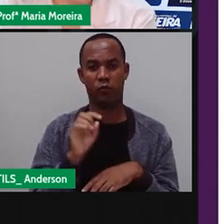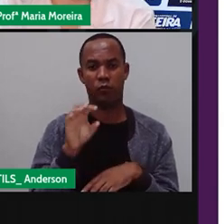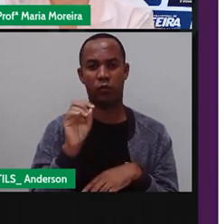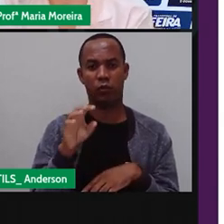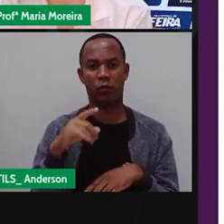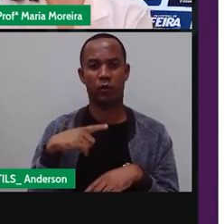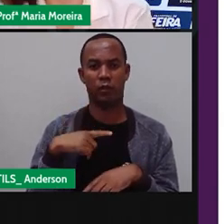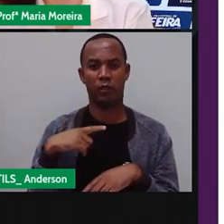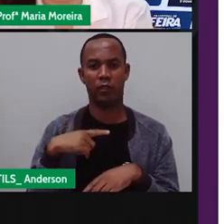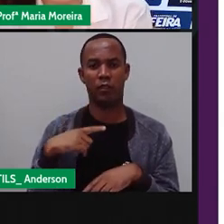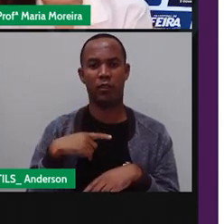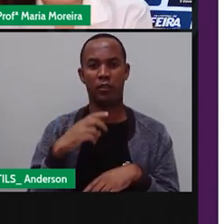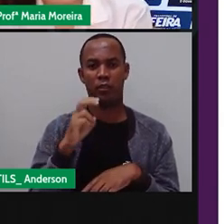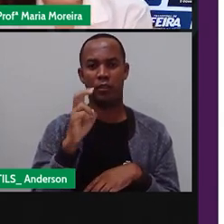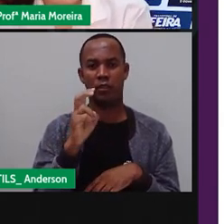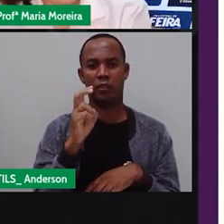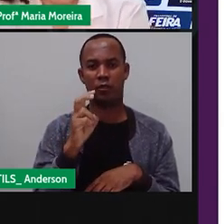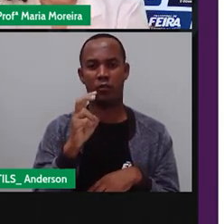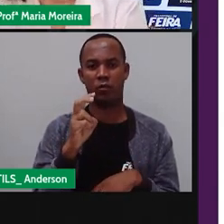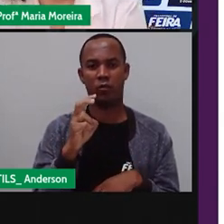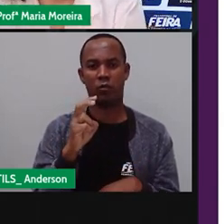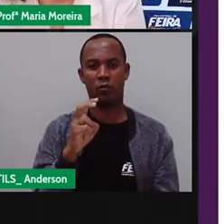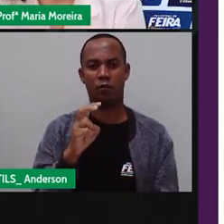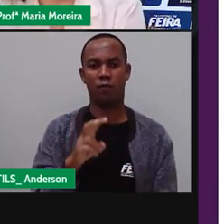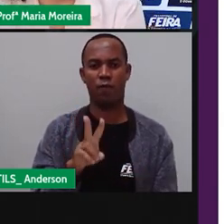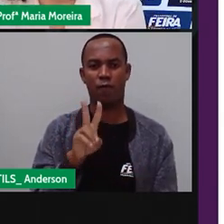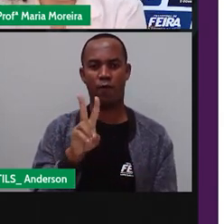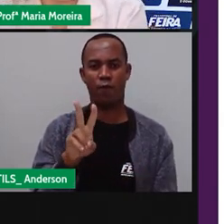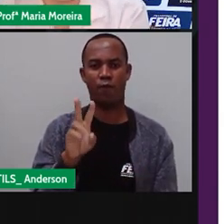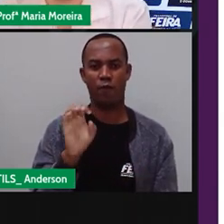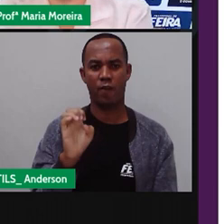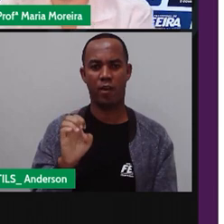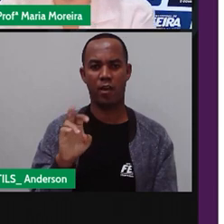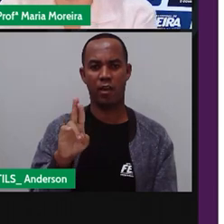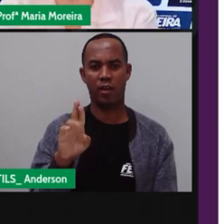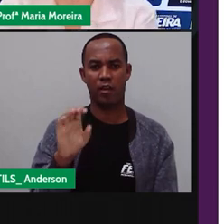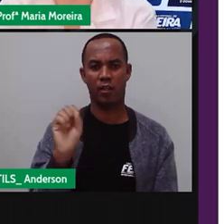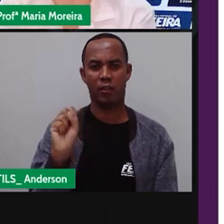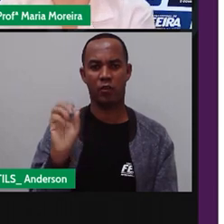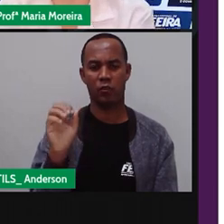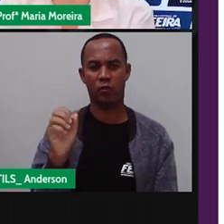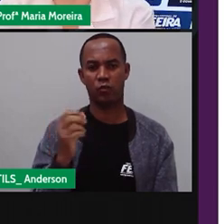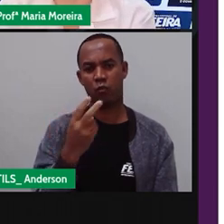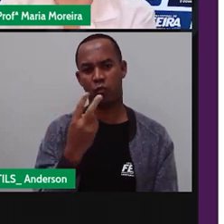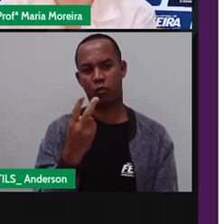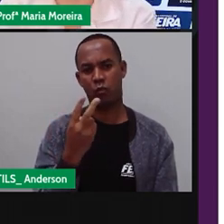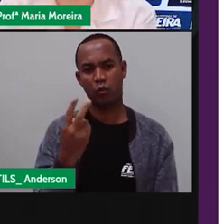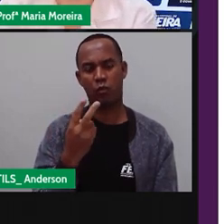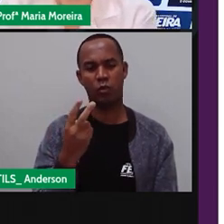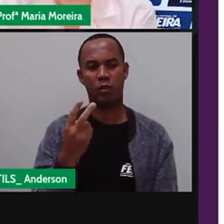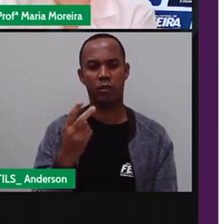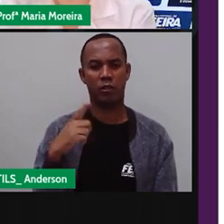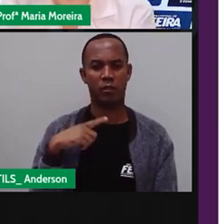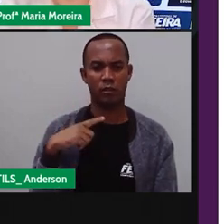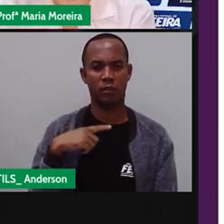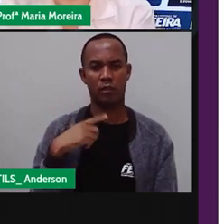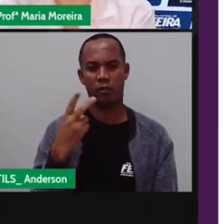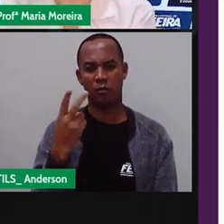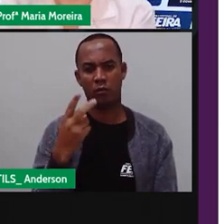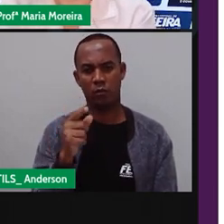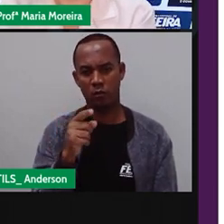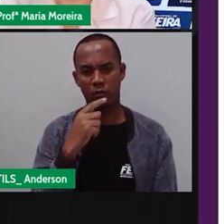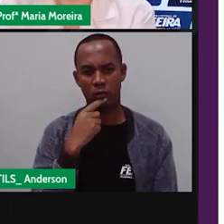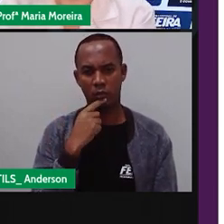o quê? Cinco versos. Esse aqui, dois. Esse aqui, dois. Esse dois. Esse dois. Esse